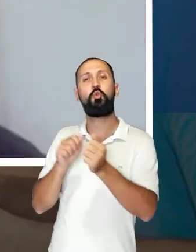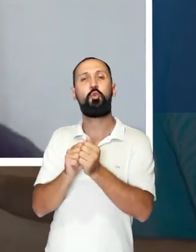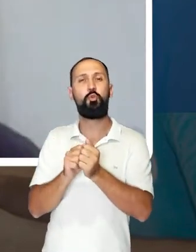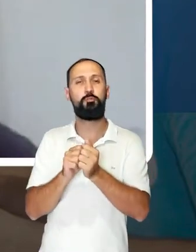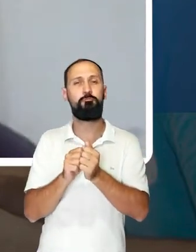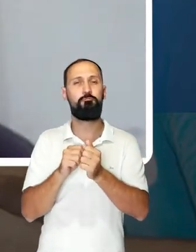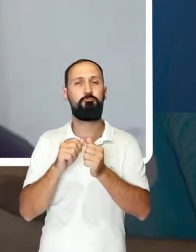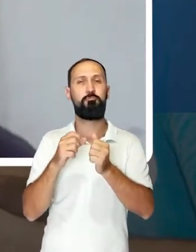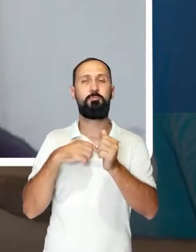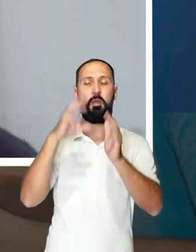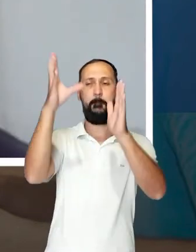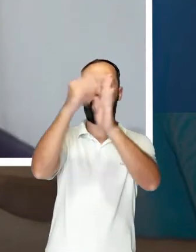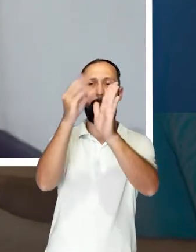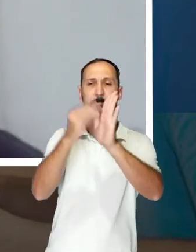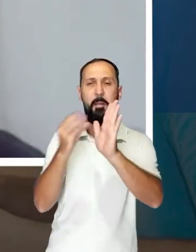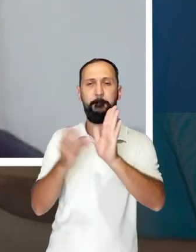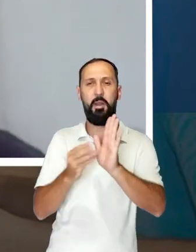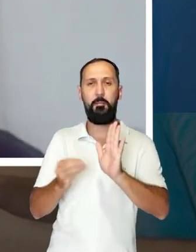escritora